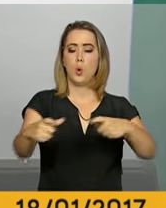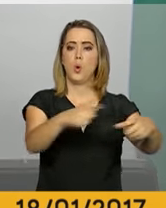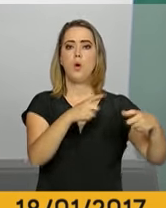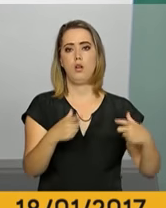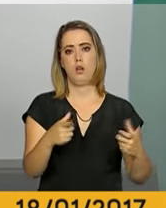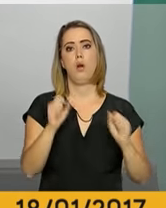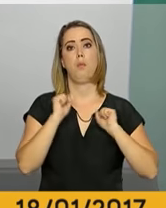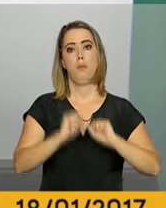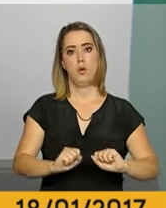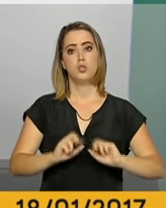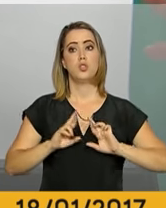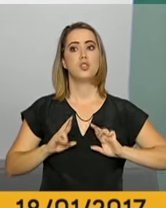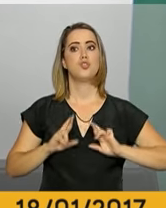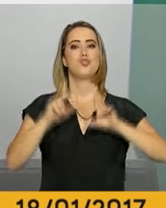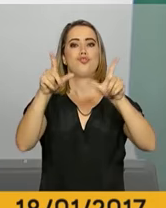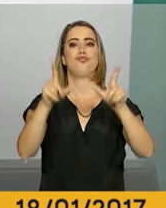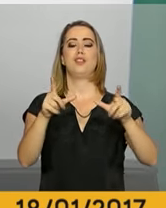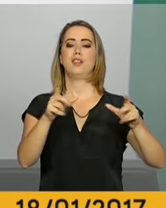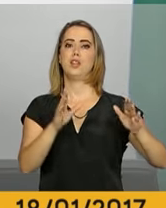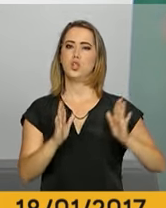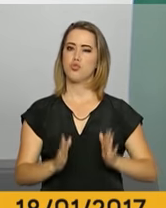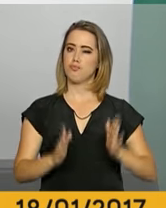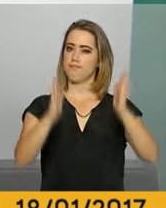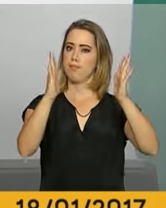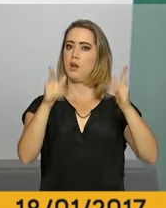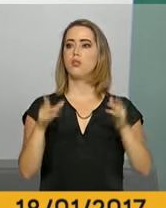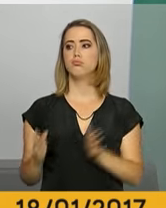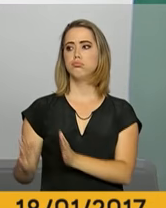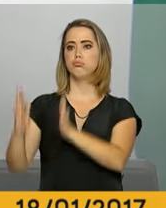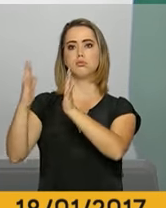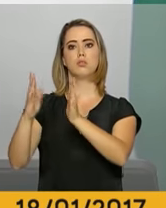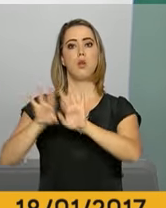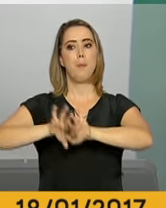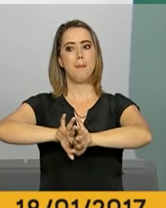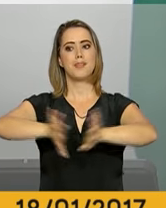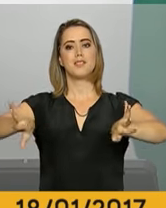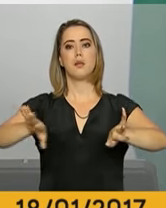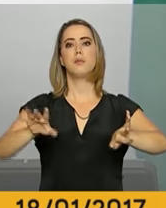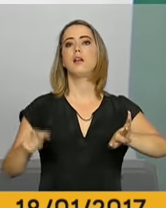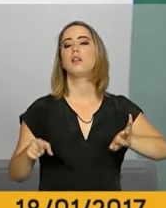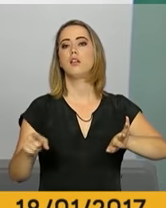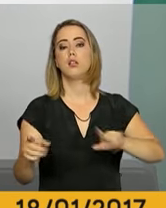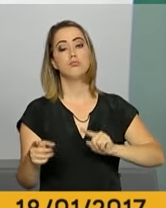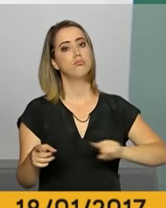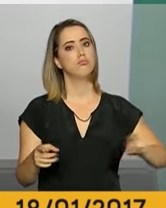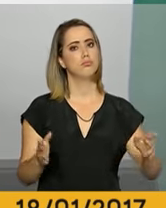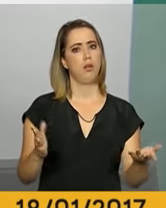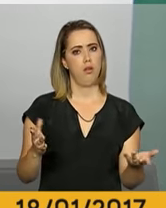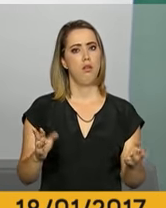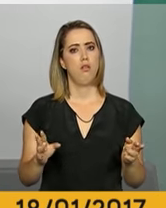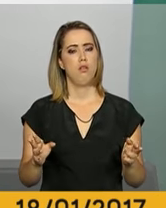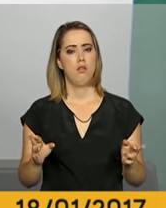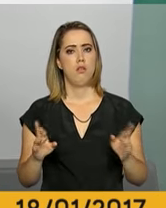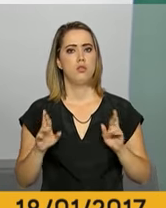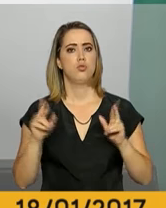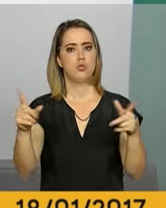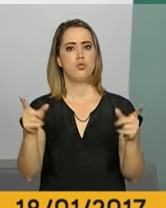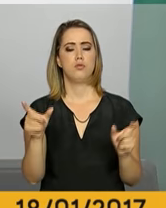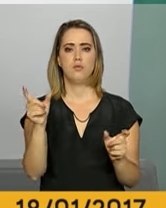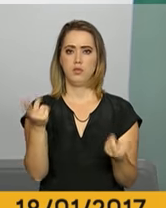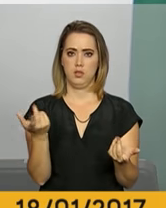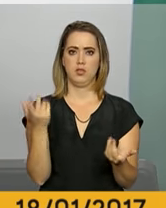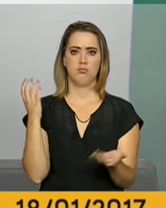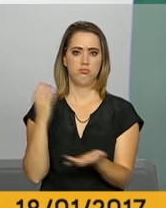construam blocos distintos, prédios distintos, para separar, cumprindo a Constituição, aquilo que nela